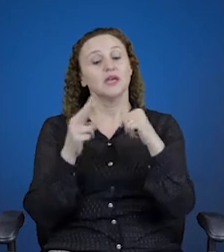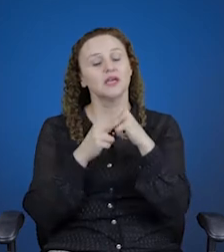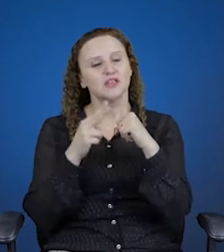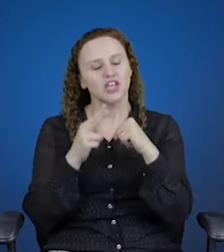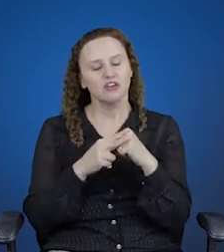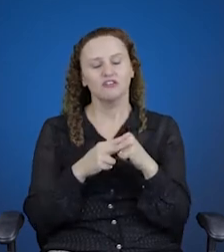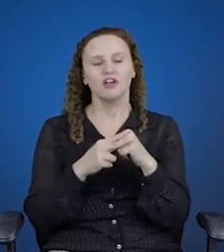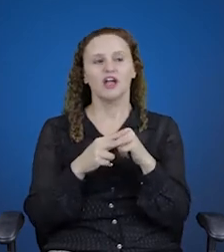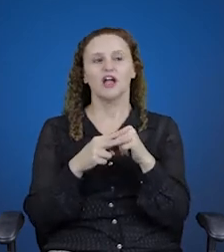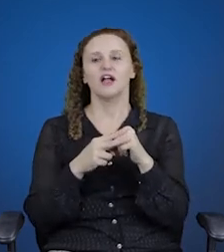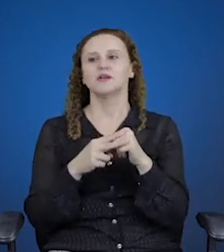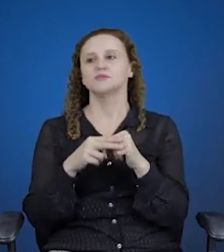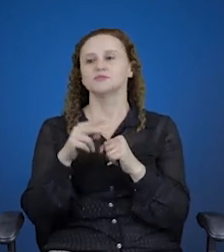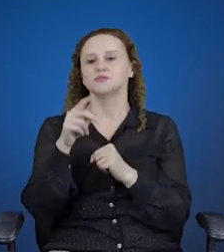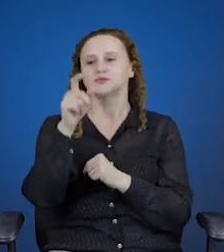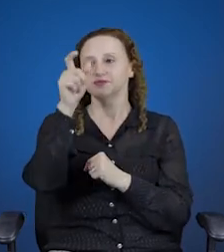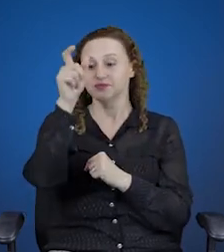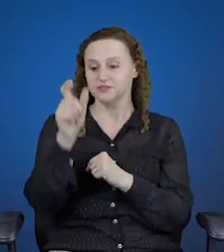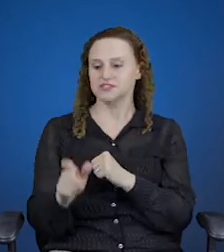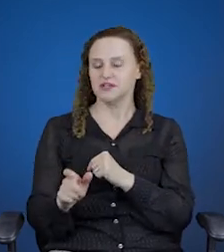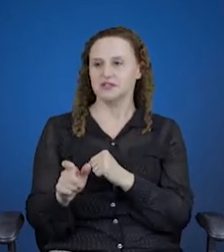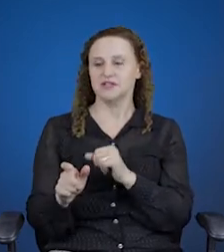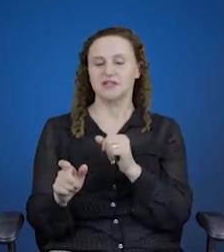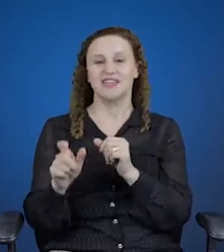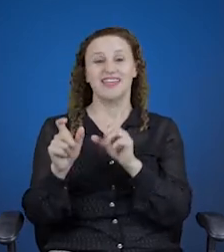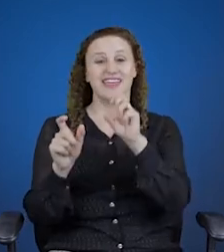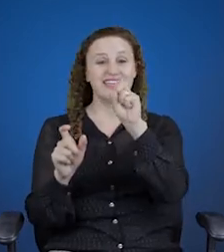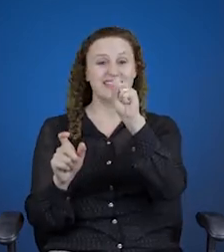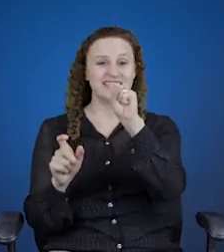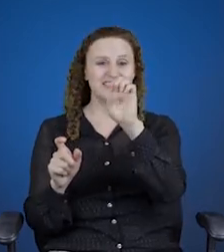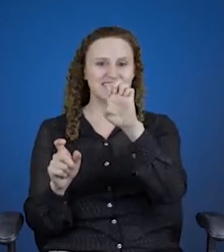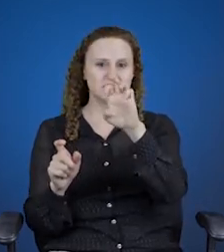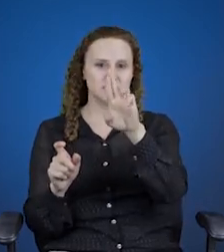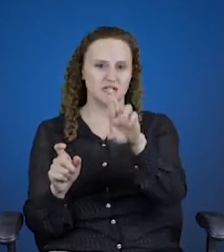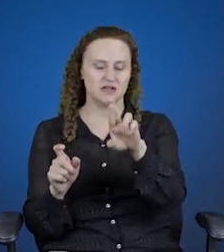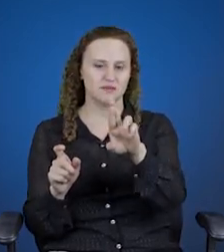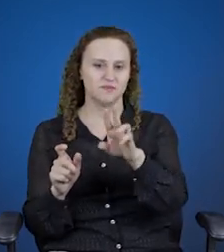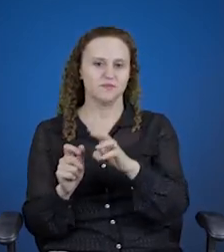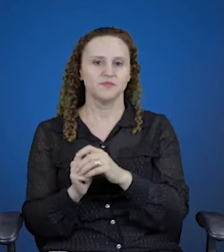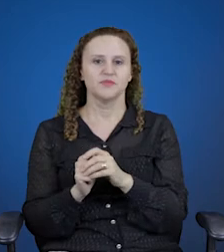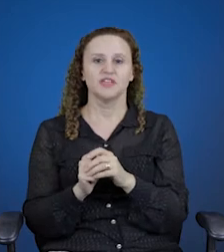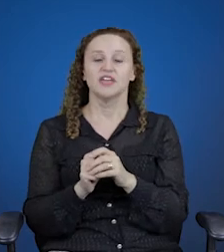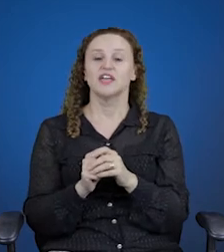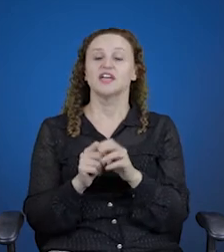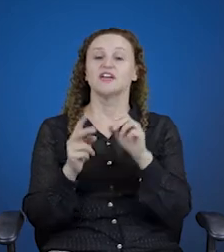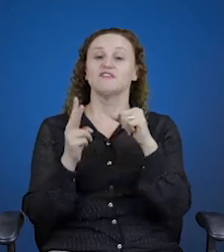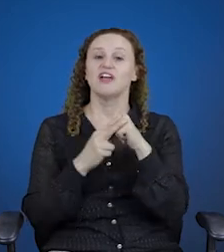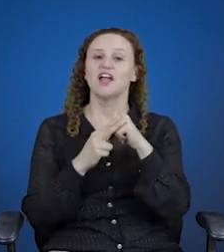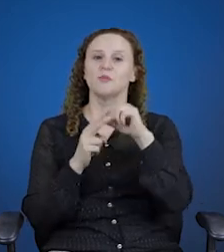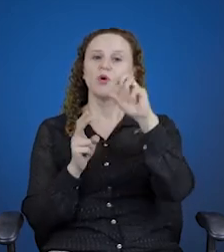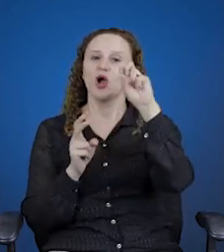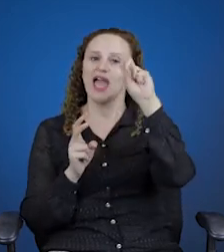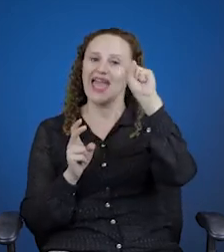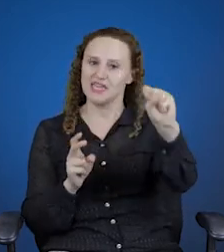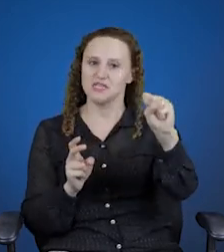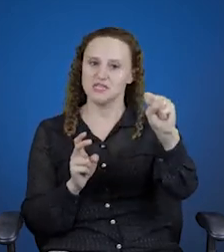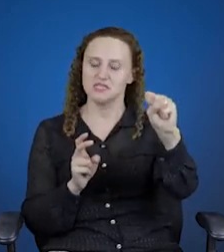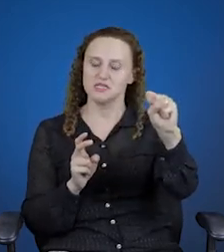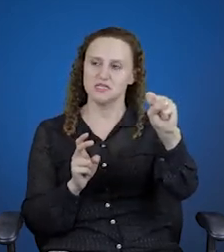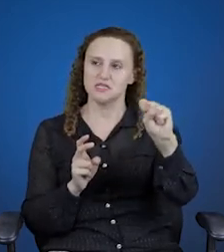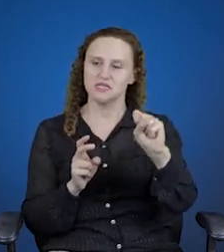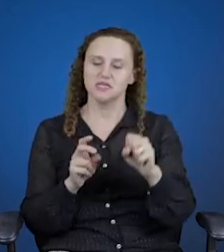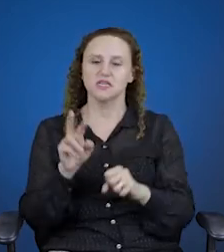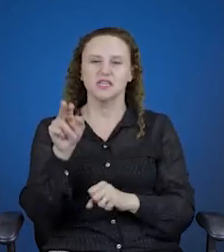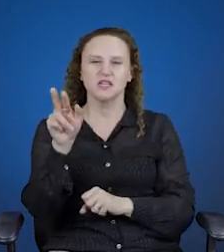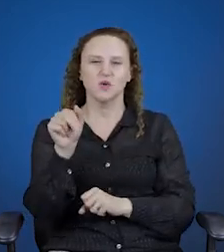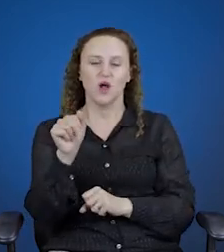do verbo ser vai ser sempre desta forma é se verbo S que é igual